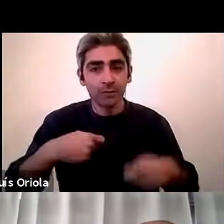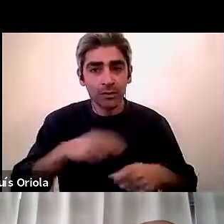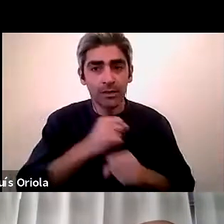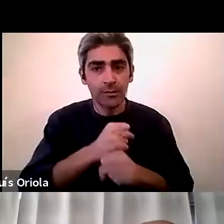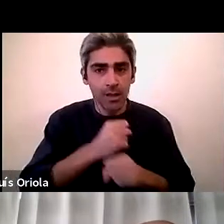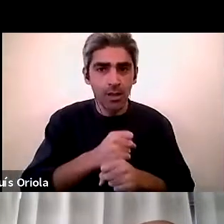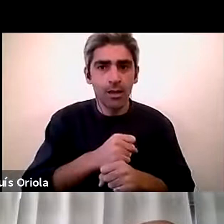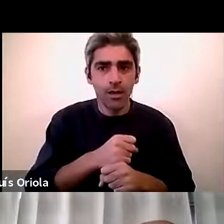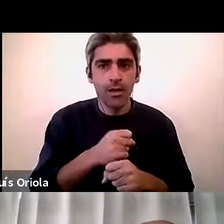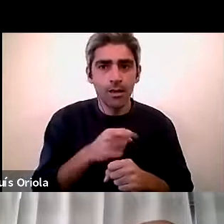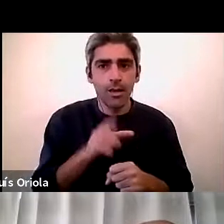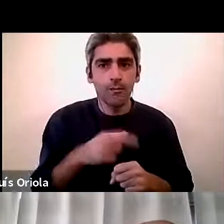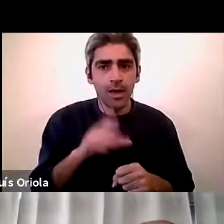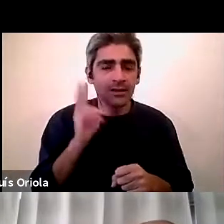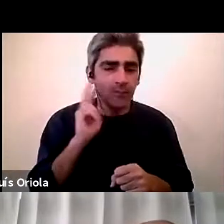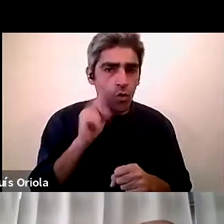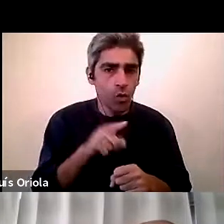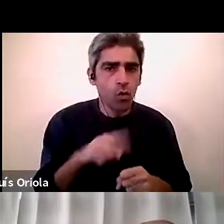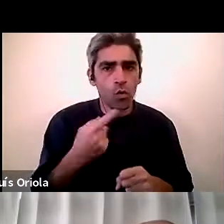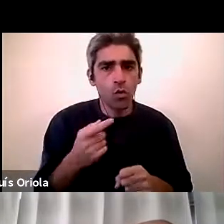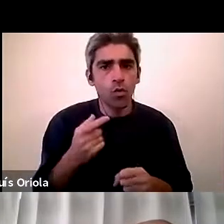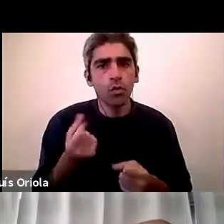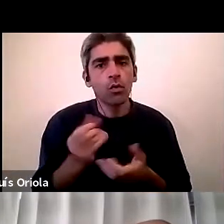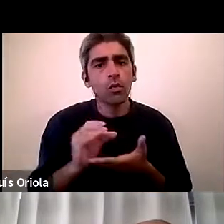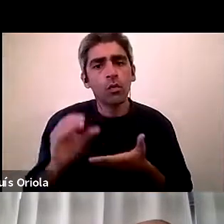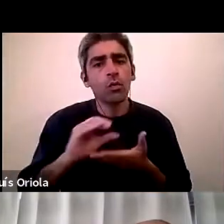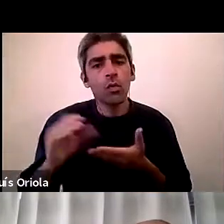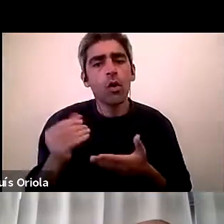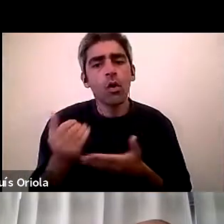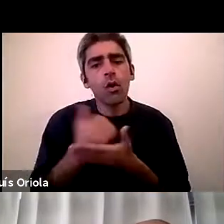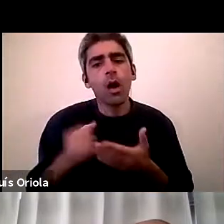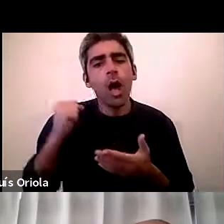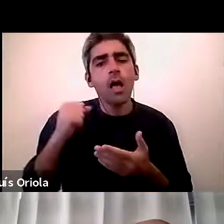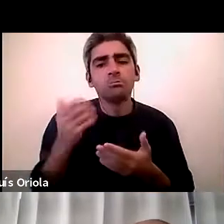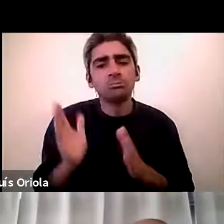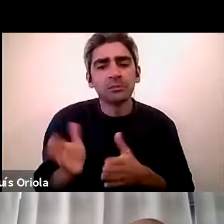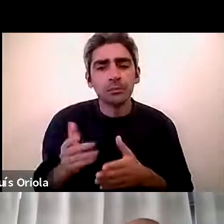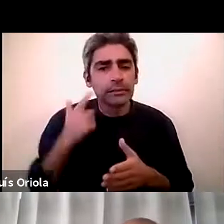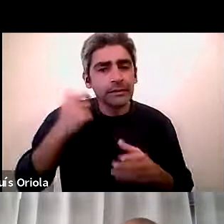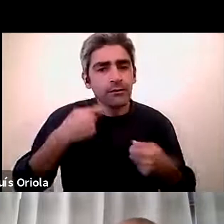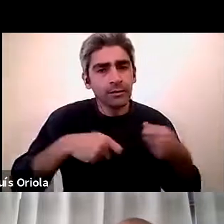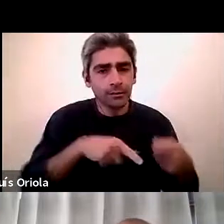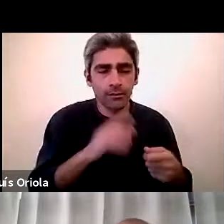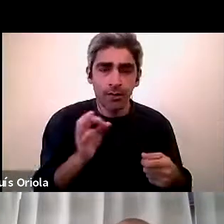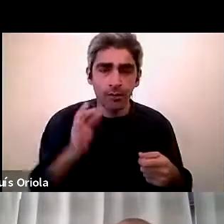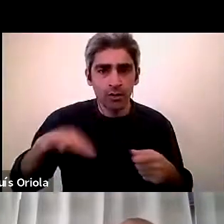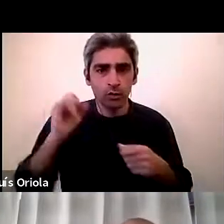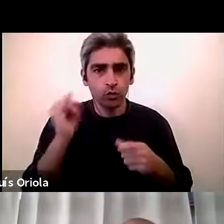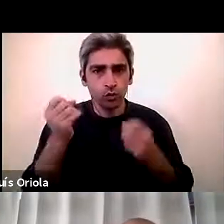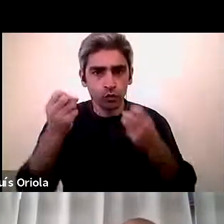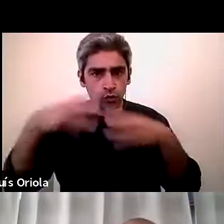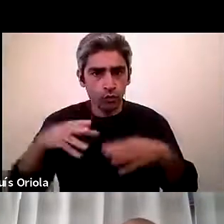trabalho era, porventura, mais valorizada do que as próprias compensações financeiras, por isso é um facto que as organizações não devem descurar, e a redução dos